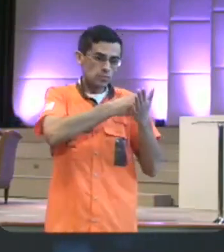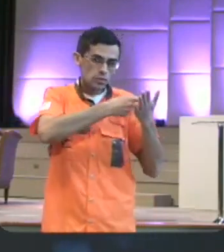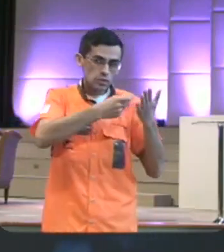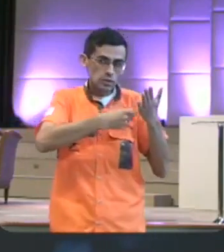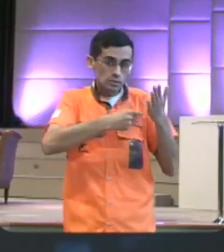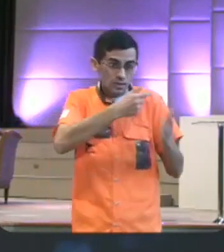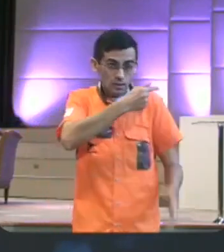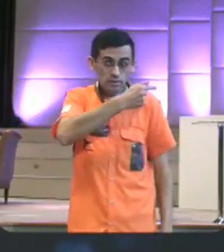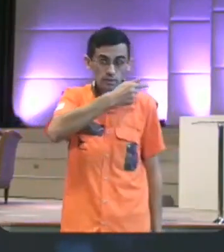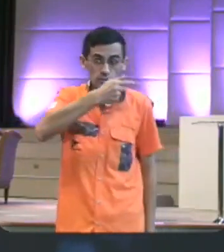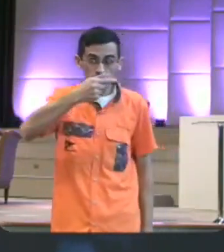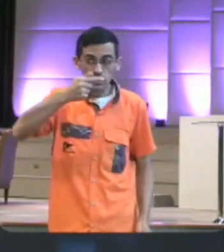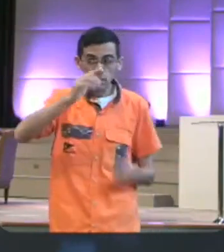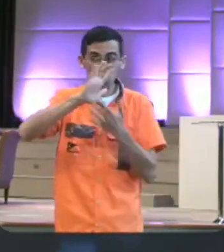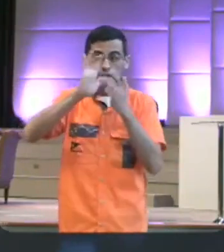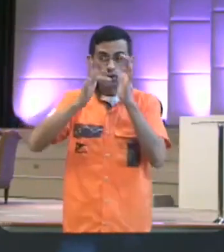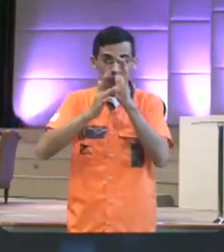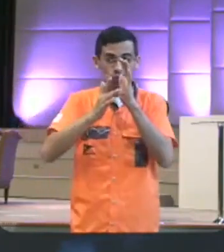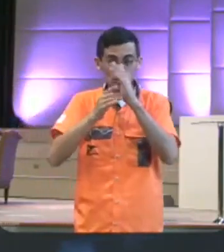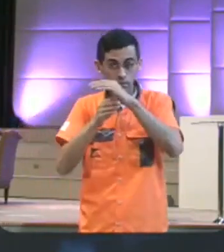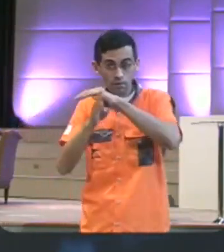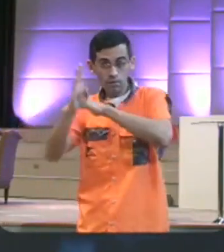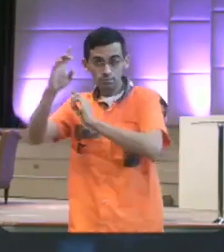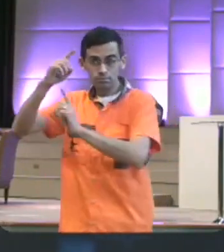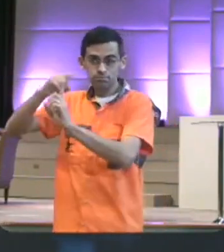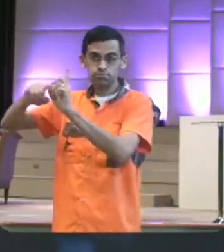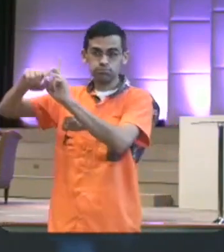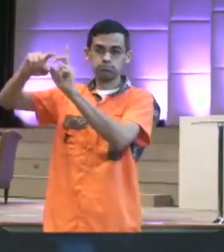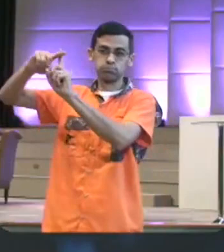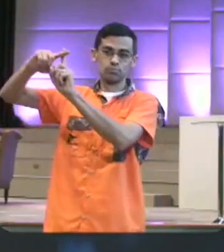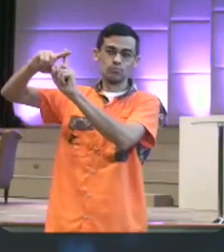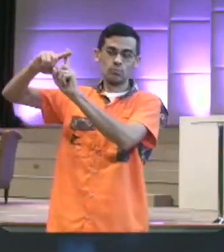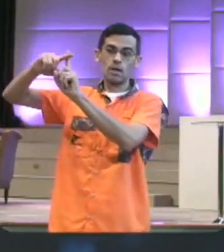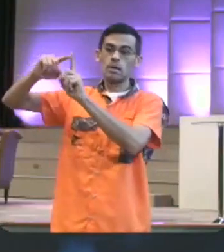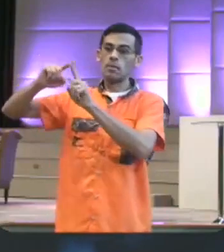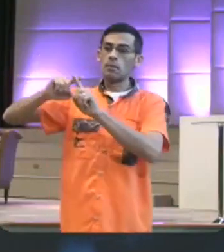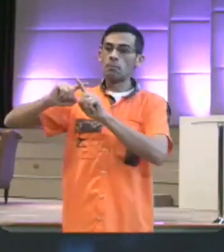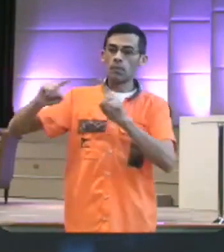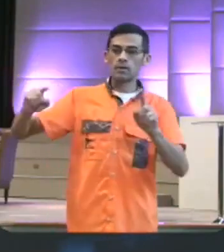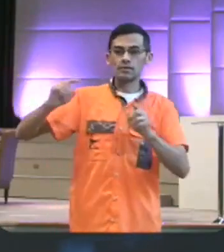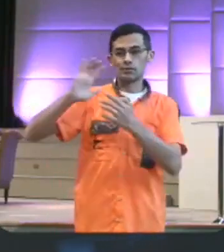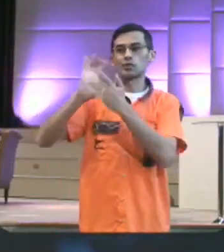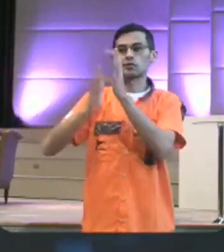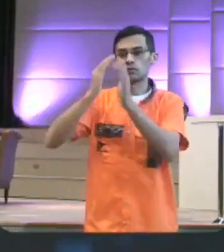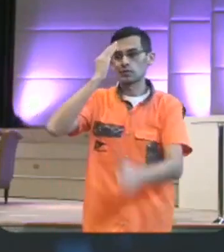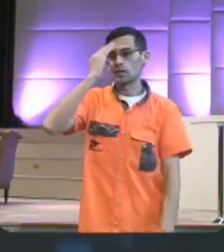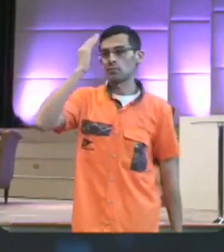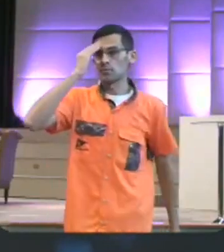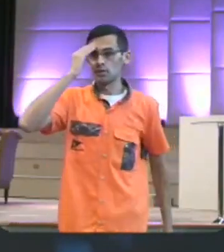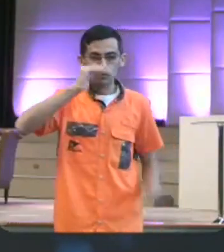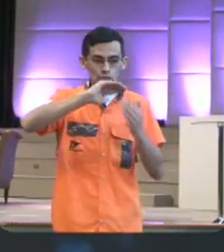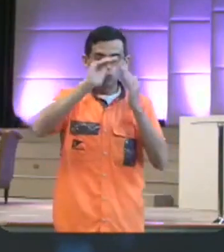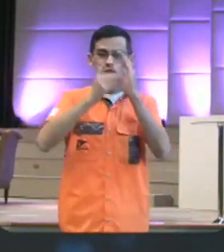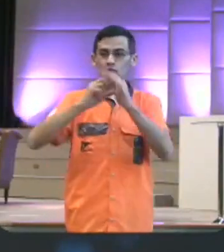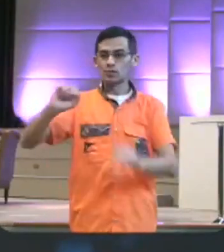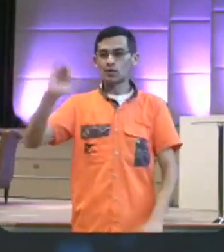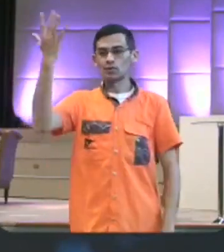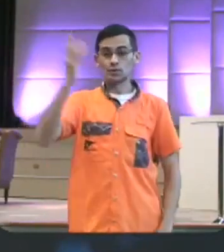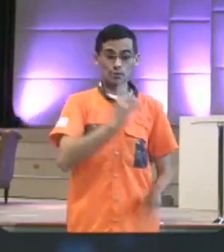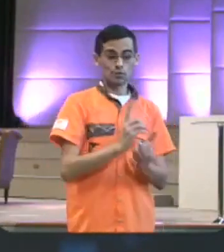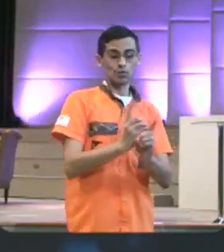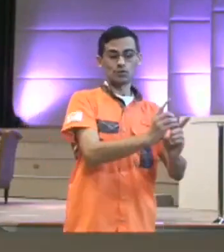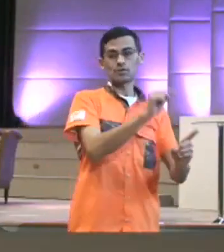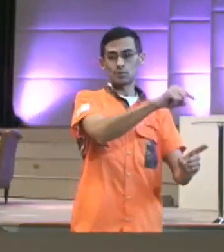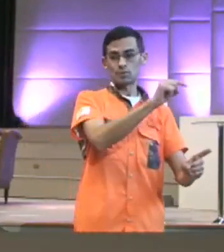na semana em que Jesus seria crucificado. E ele sabia o que ia acontecer com os seus